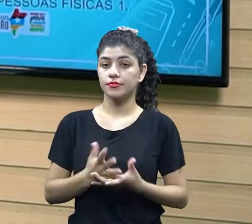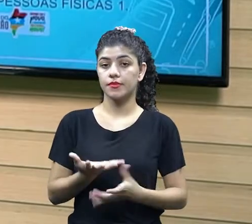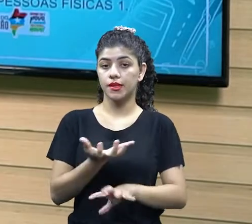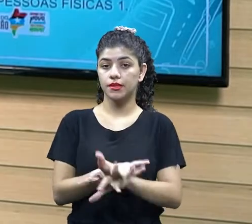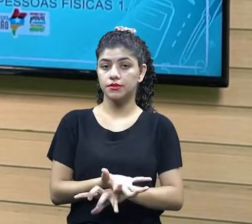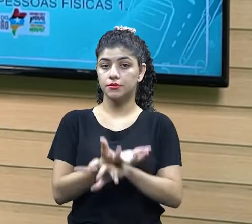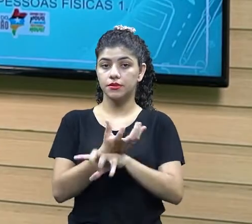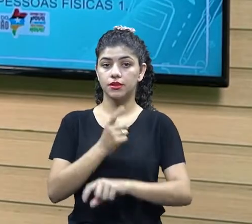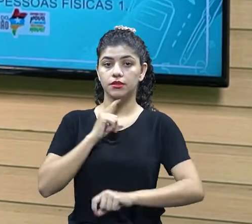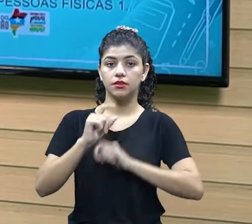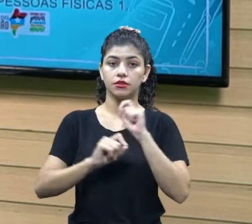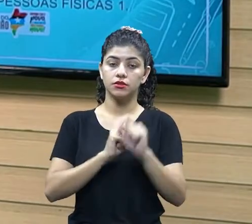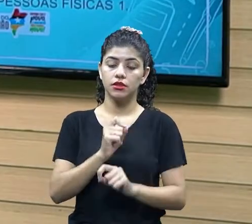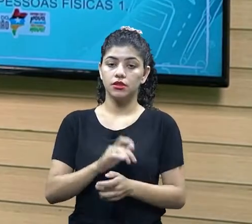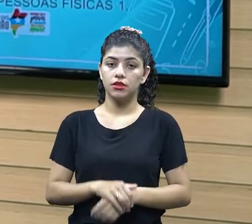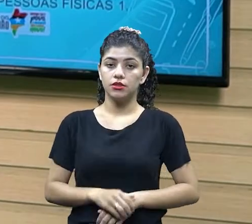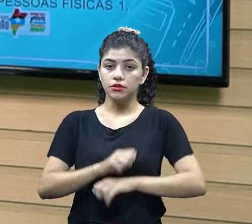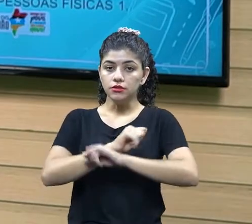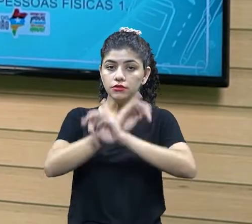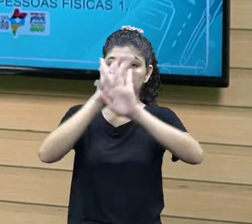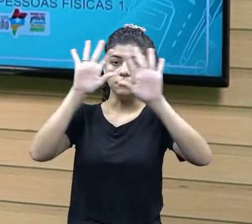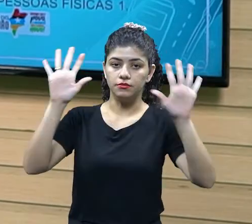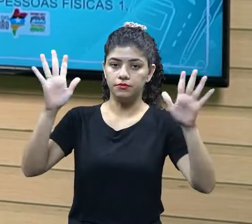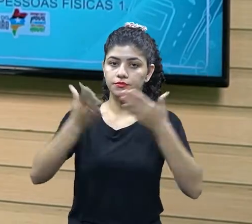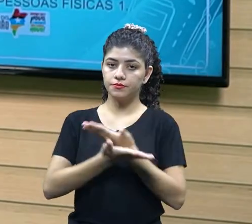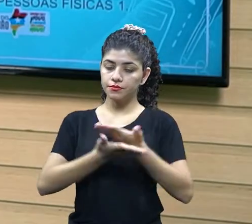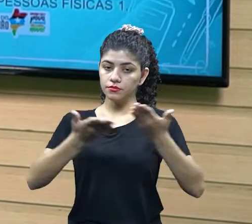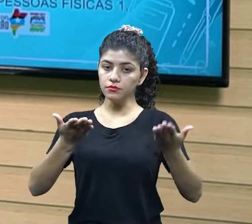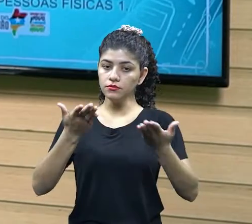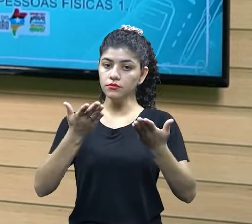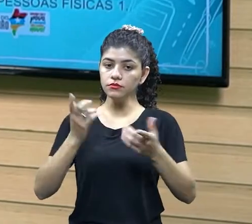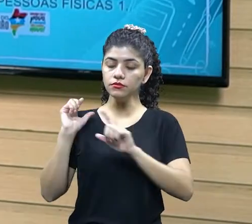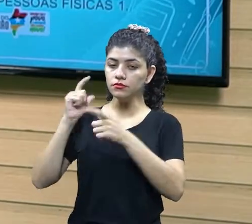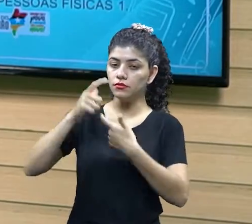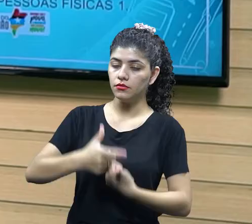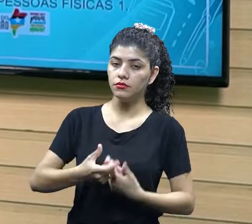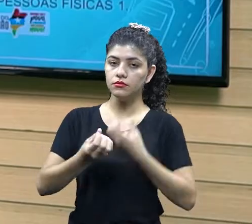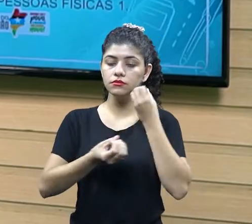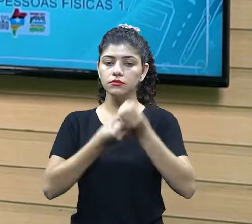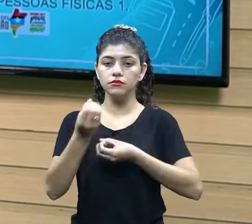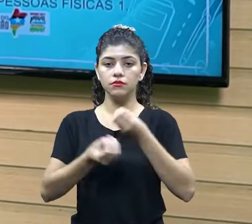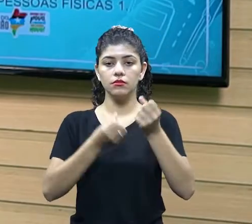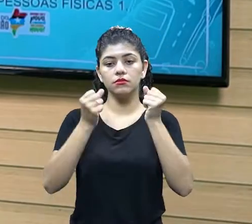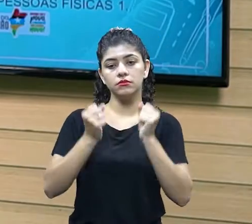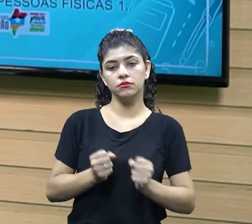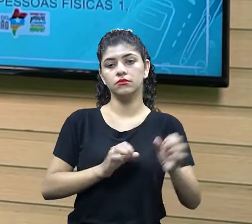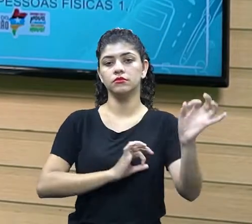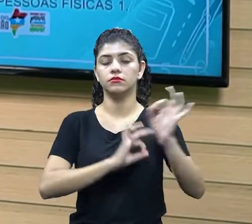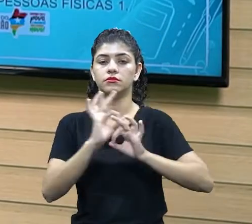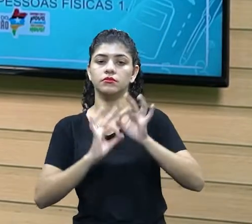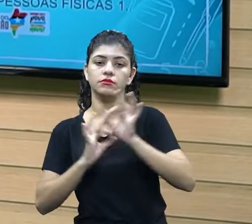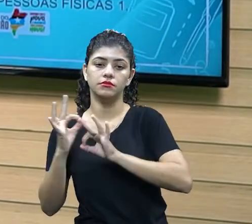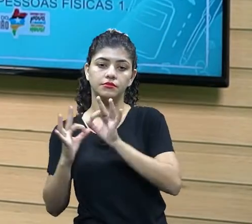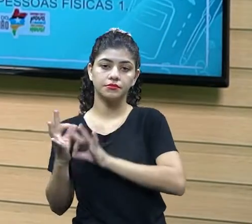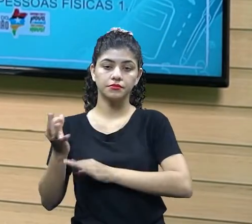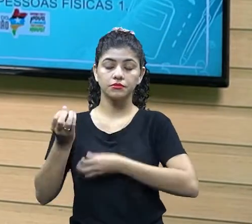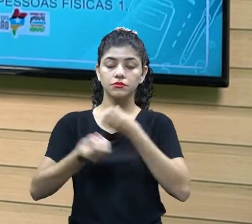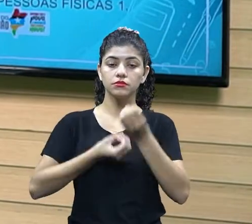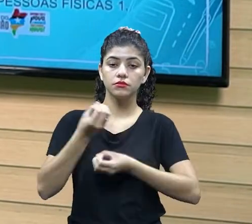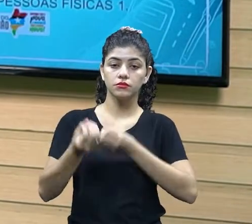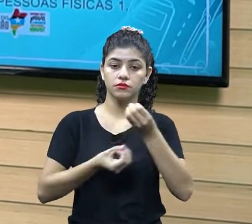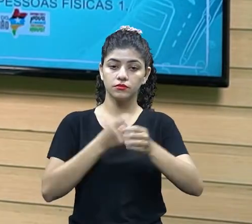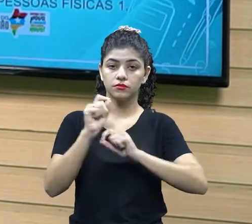ela vem para esclarecer um pouco todo esse contexto, de que forma a gente pode se planejar, né? De que forma a gente